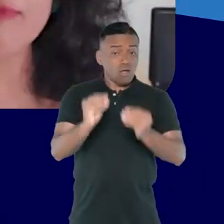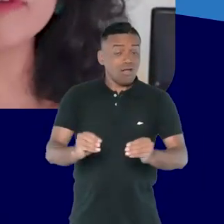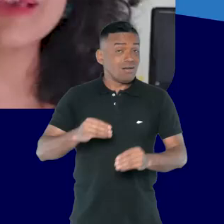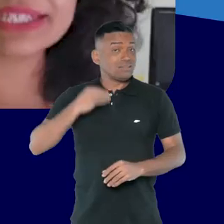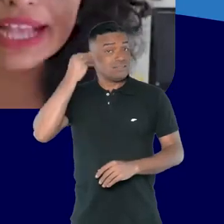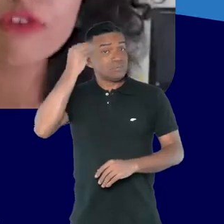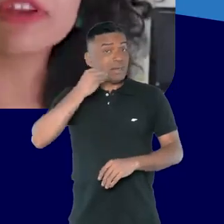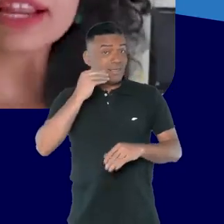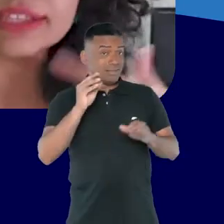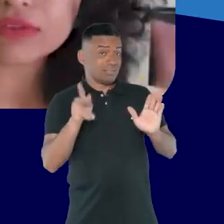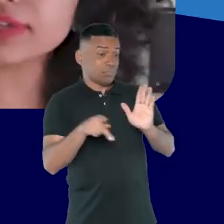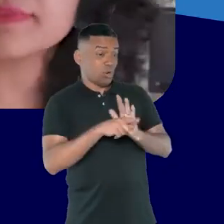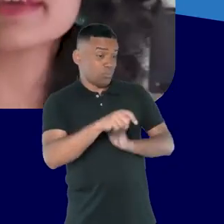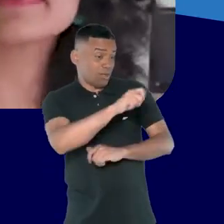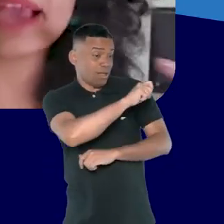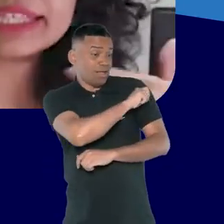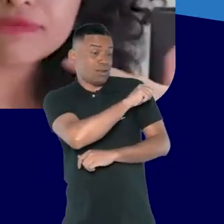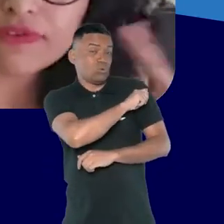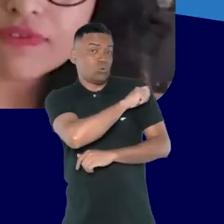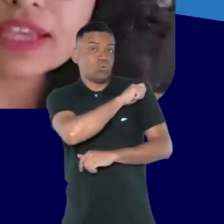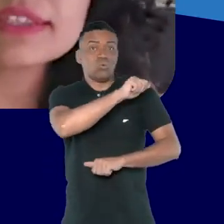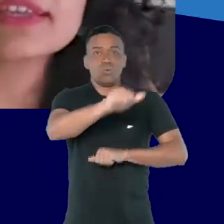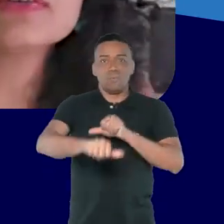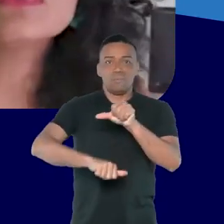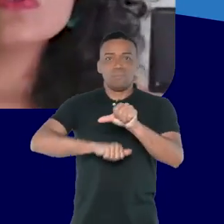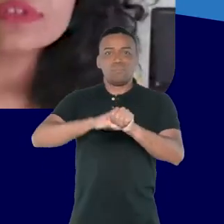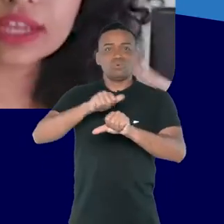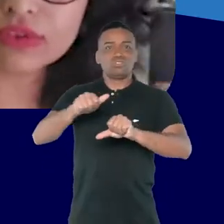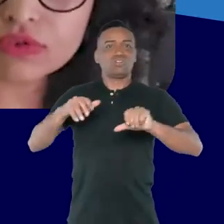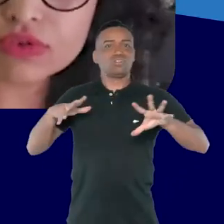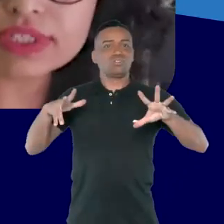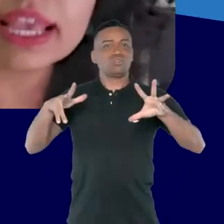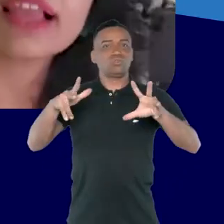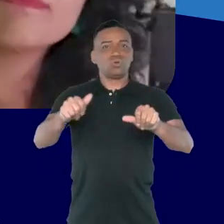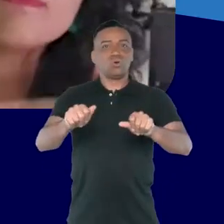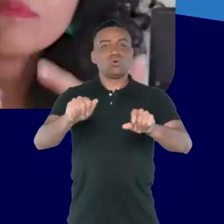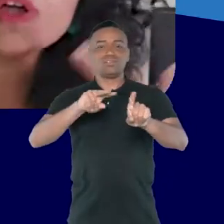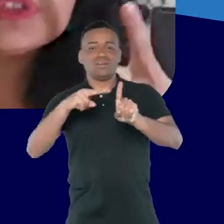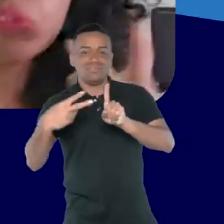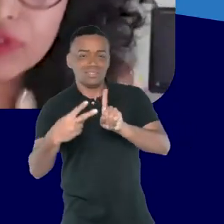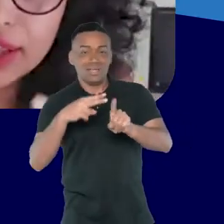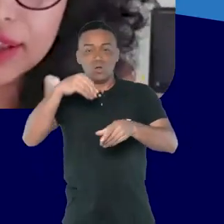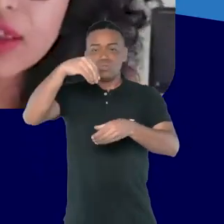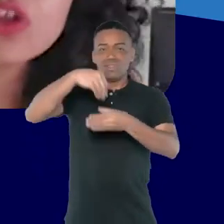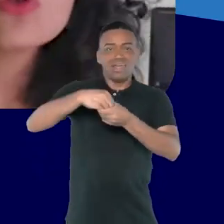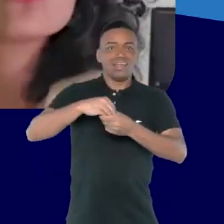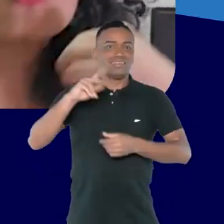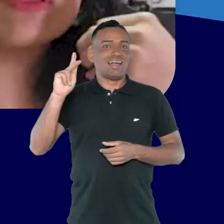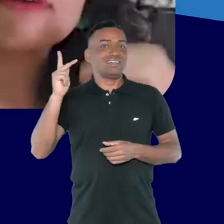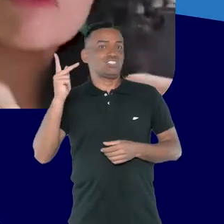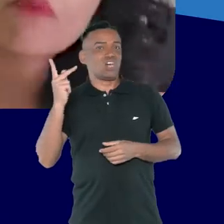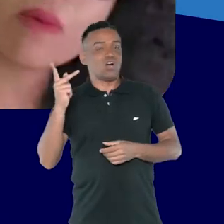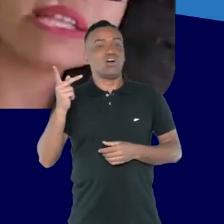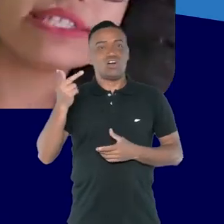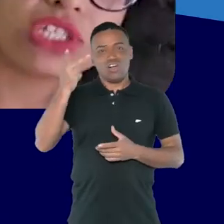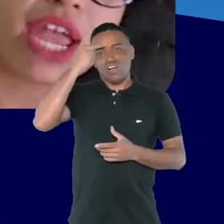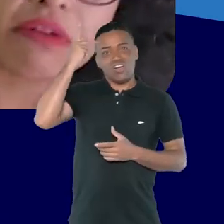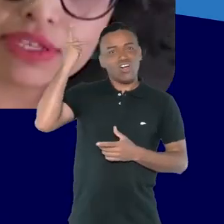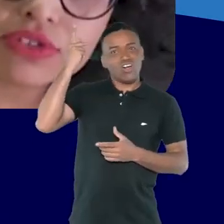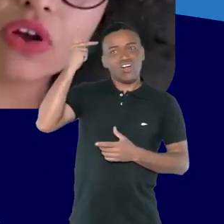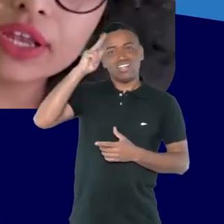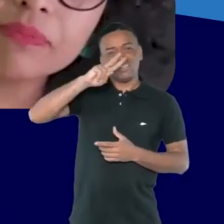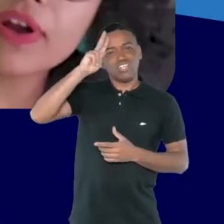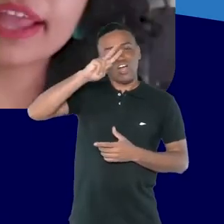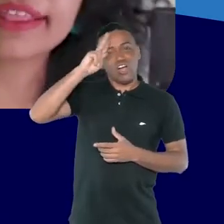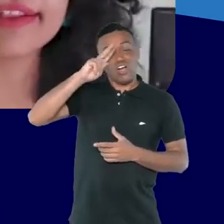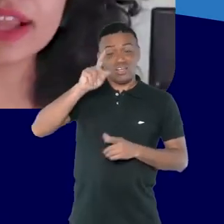quando eu fui pensar, eu fui trazendo isso mesmo. Essa vivência dos alunos, ela modifica toda a forma como eles enxergam